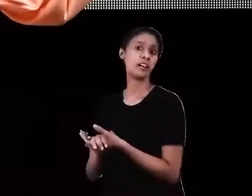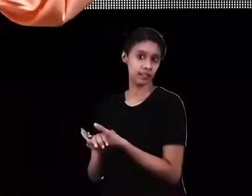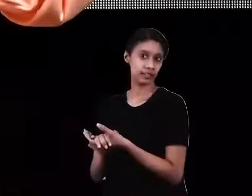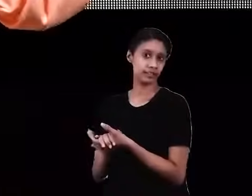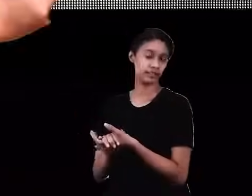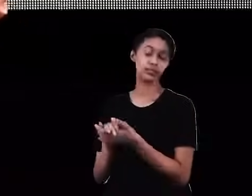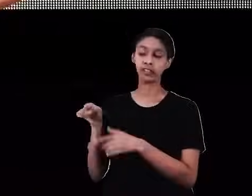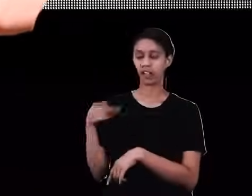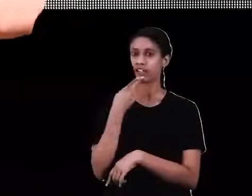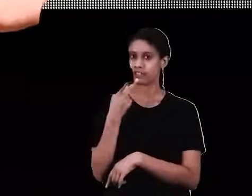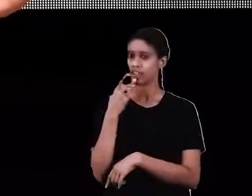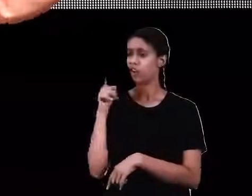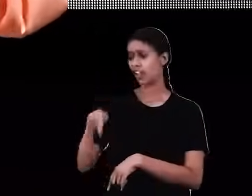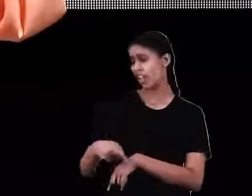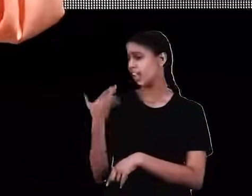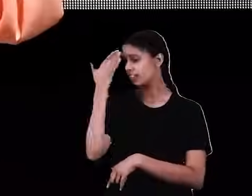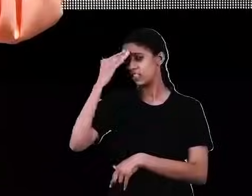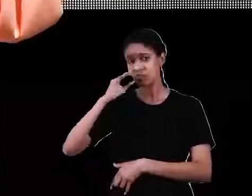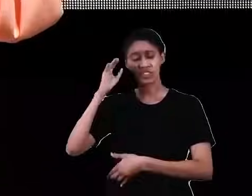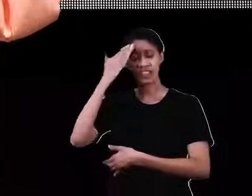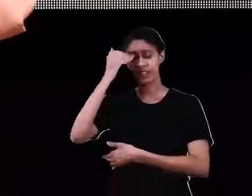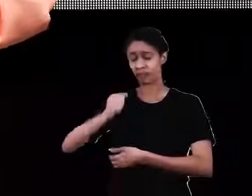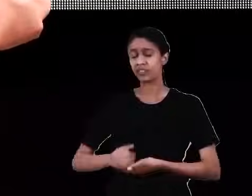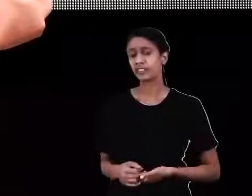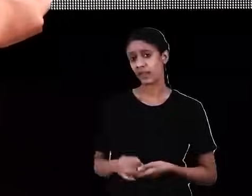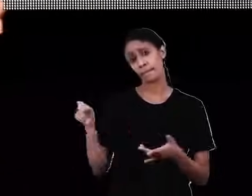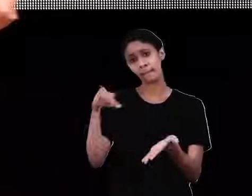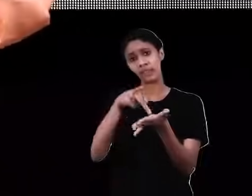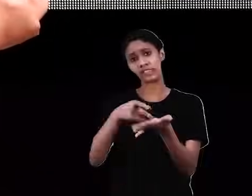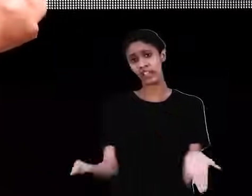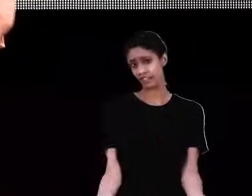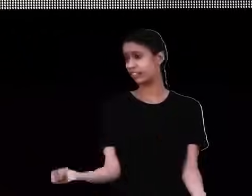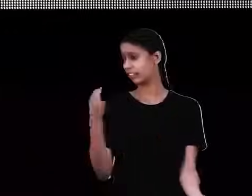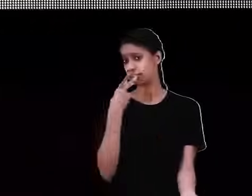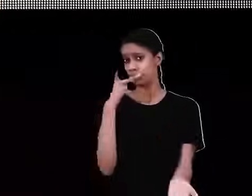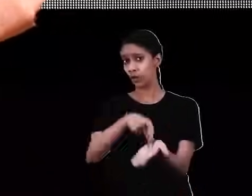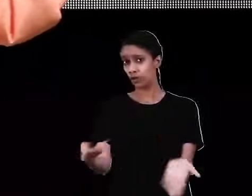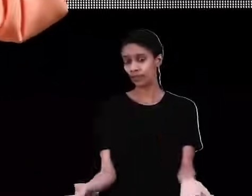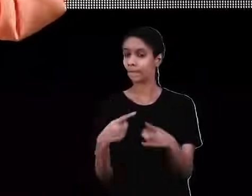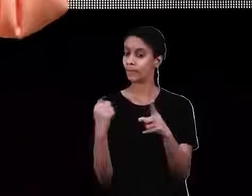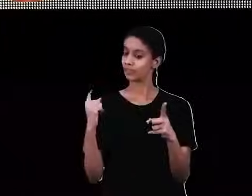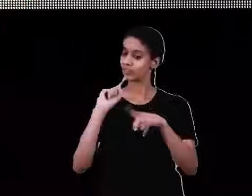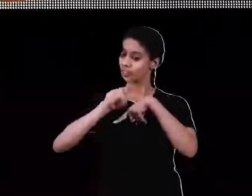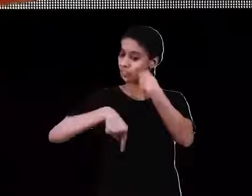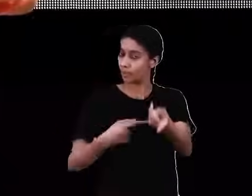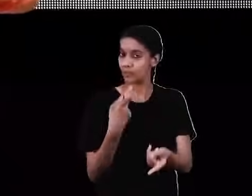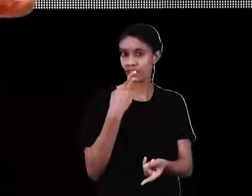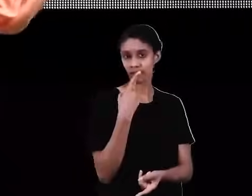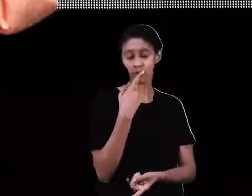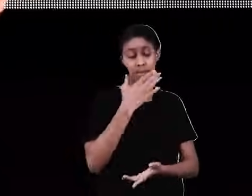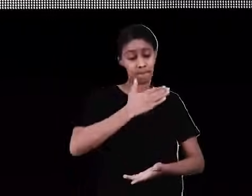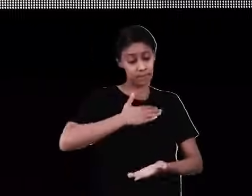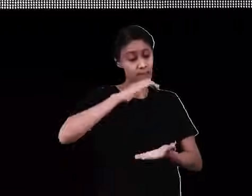falar a verdade. Chamou ele de insensato, mas ela falou a verdade. É ou não é? Nada mais que a verdade. Mas logo depois que ela diz assim, meu marido é um